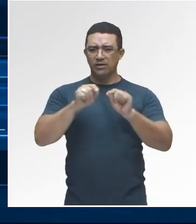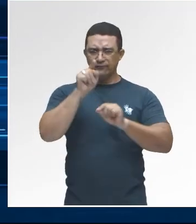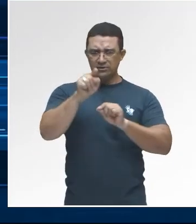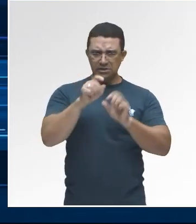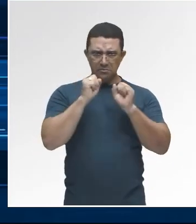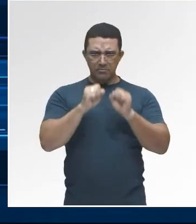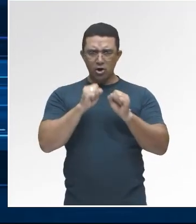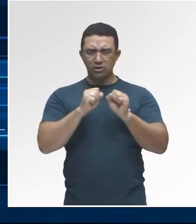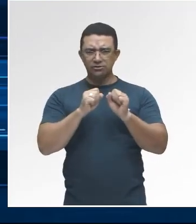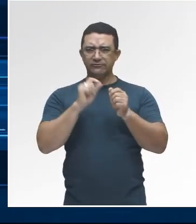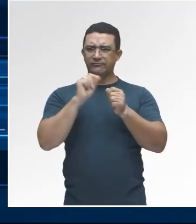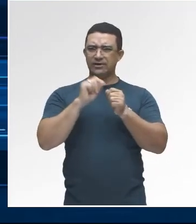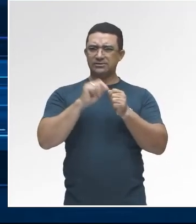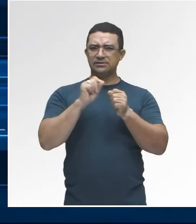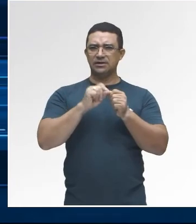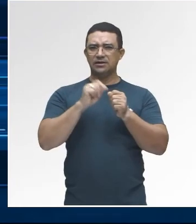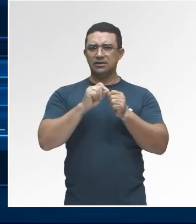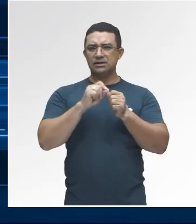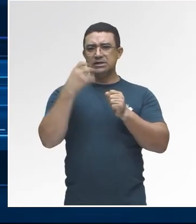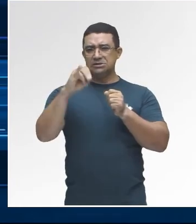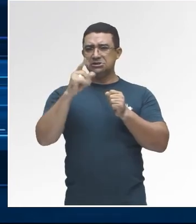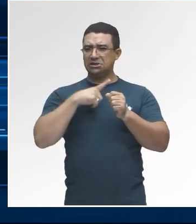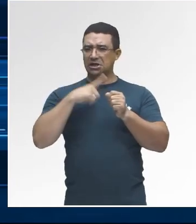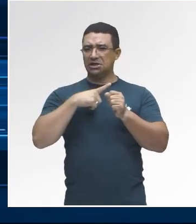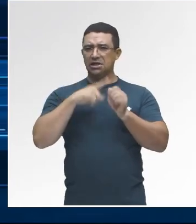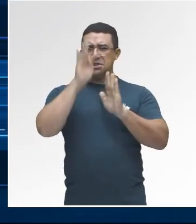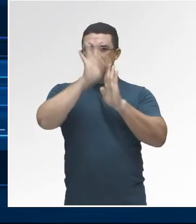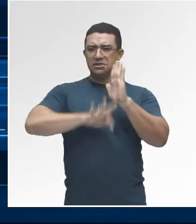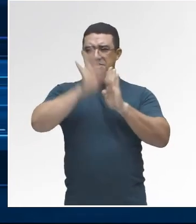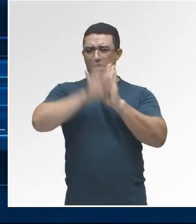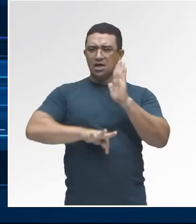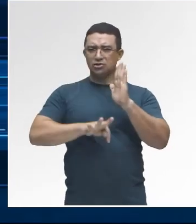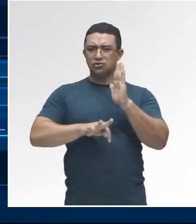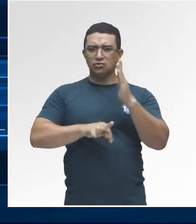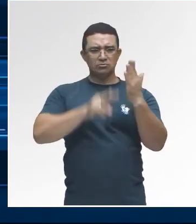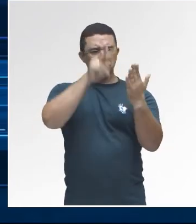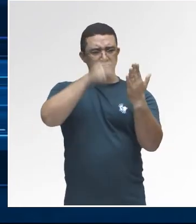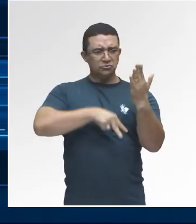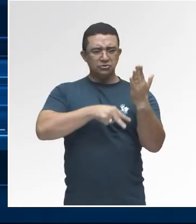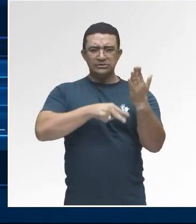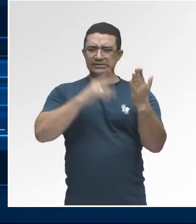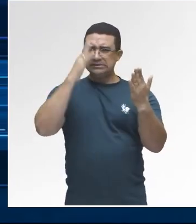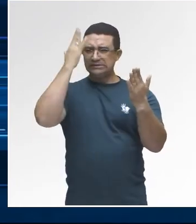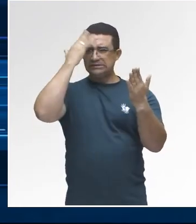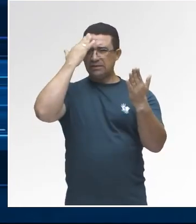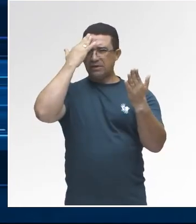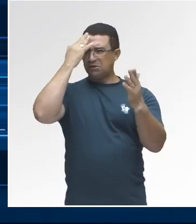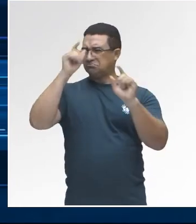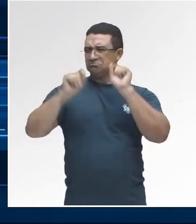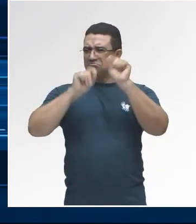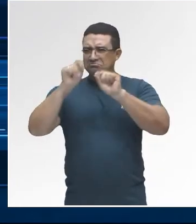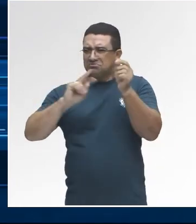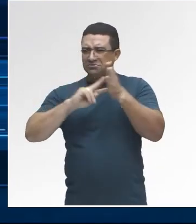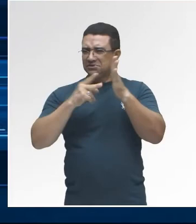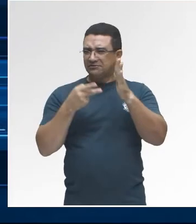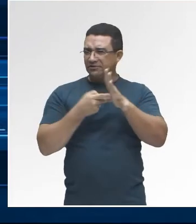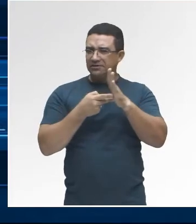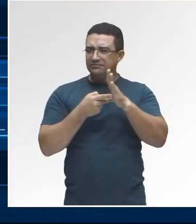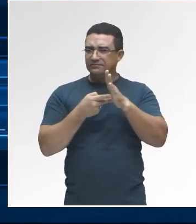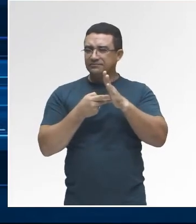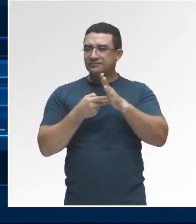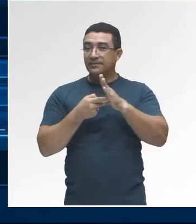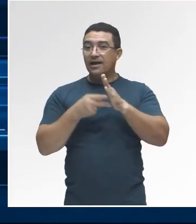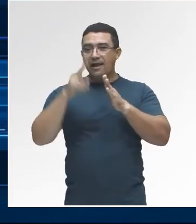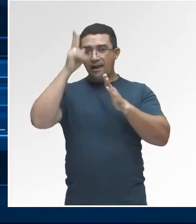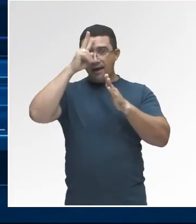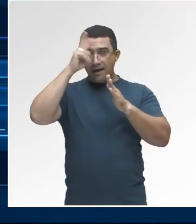você tem um texto aqui na sua mão e você não tem muita ideia sobre o que ele é? Lembre-se de todas as estratégias que nós vimos